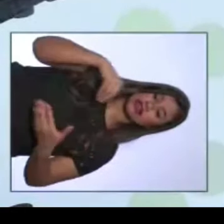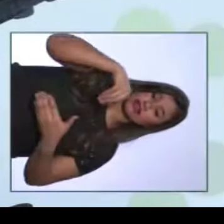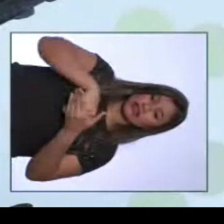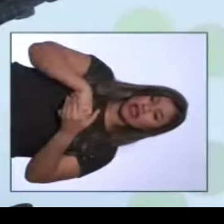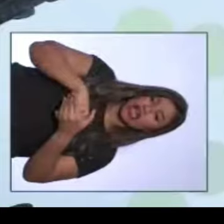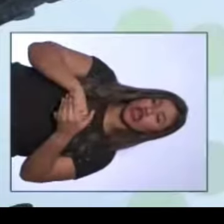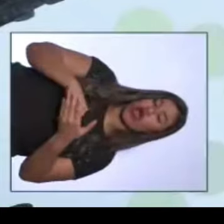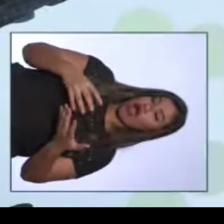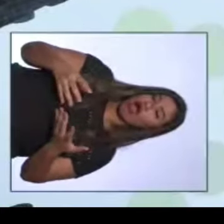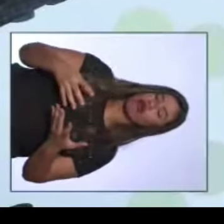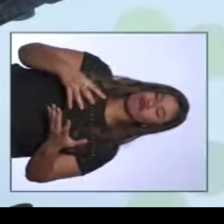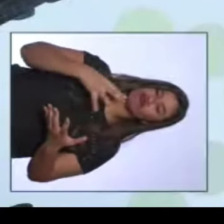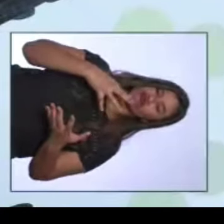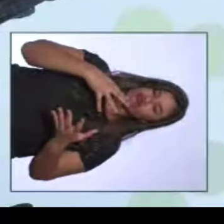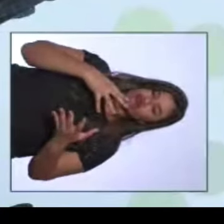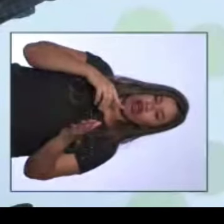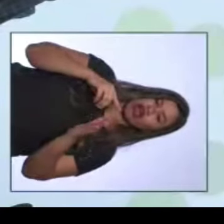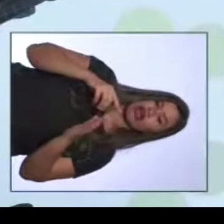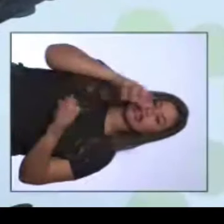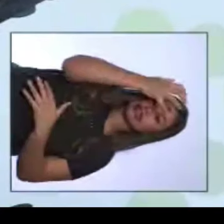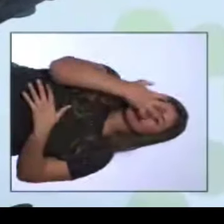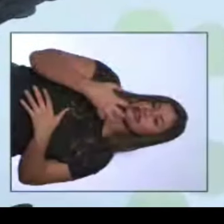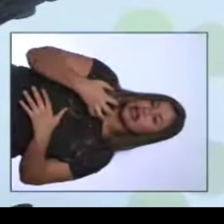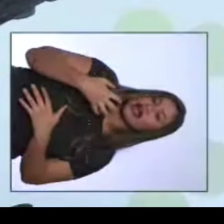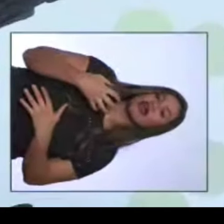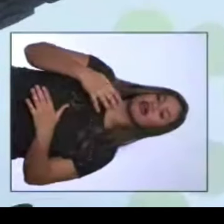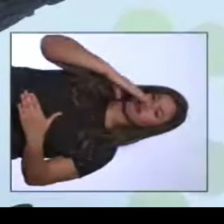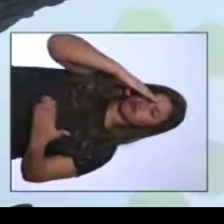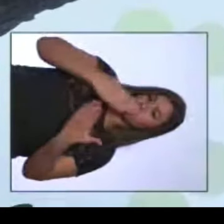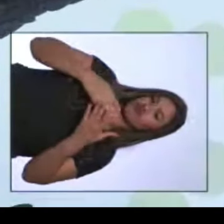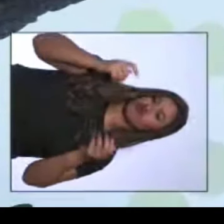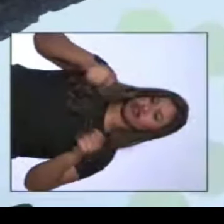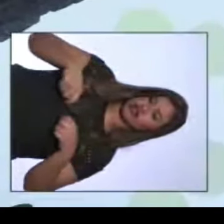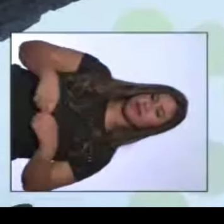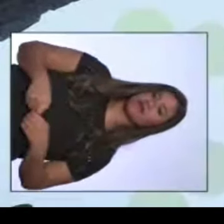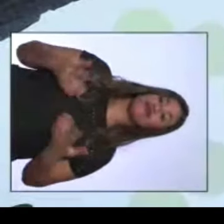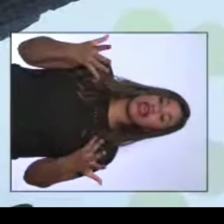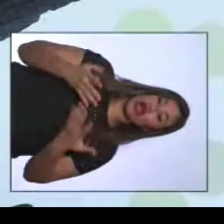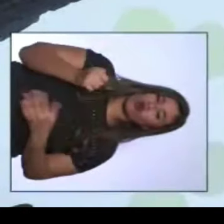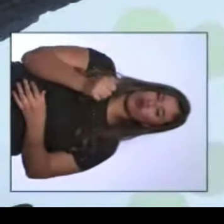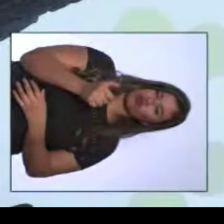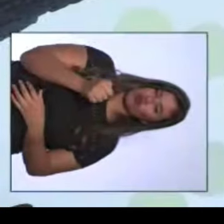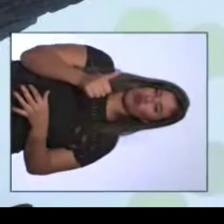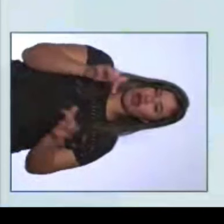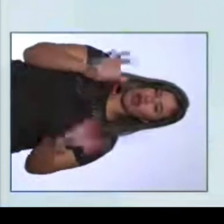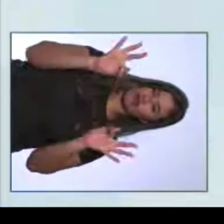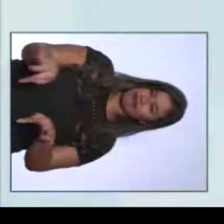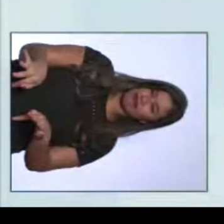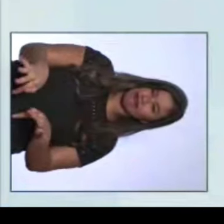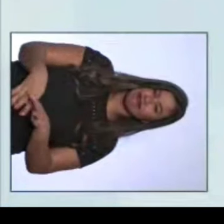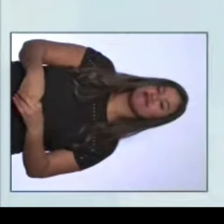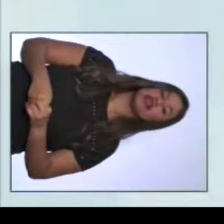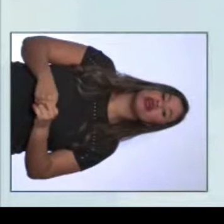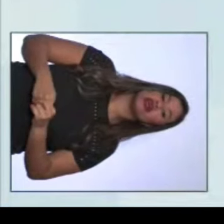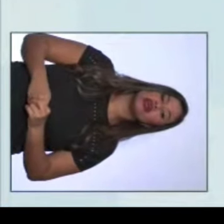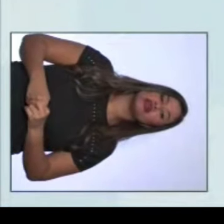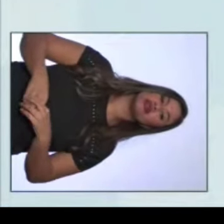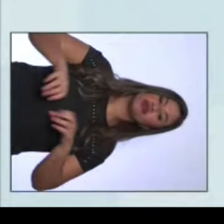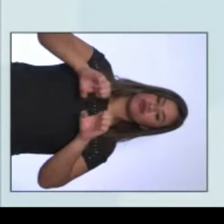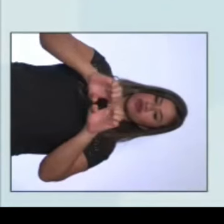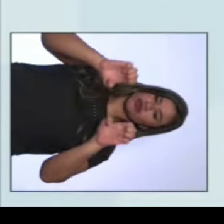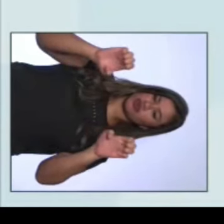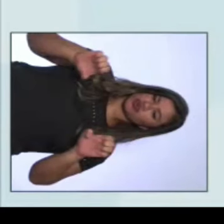sério e confiável. Tá? Voltando aqui para a finalização da aula, Finalizando, estudamos a estrutura de elementos da